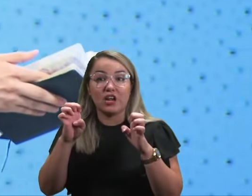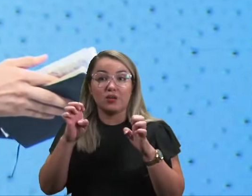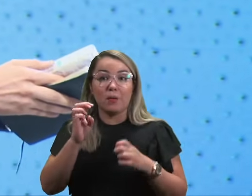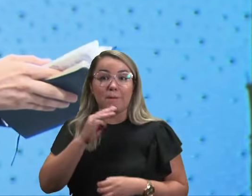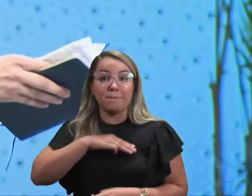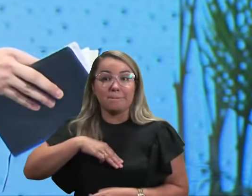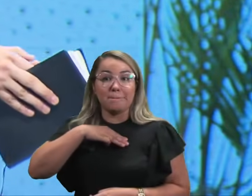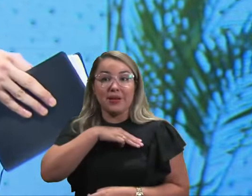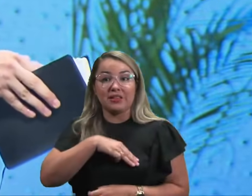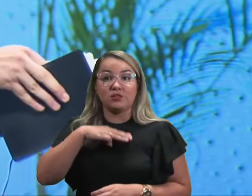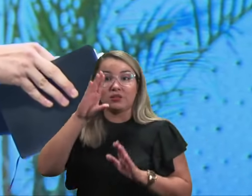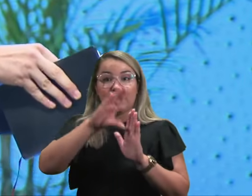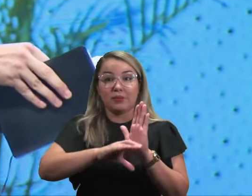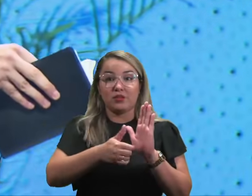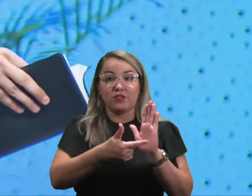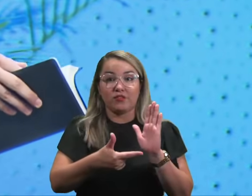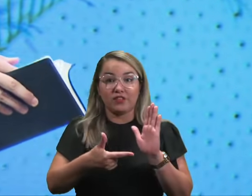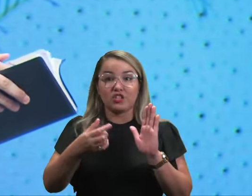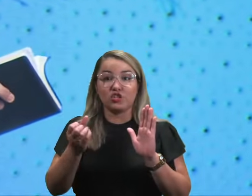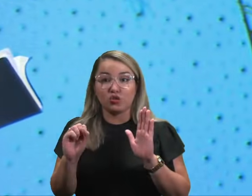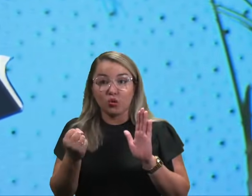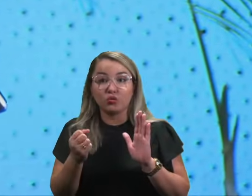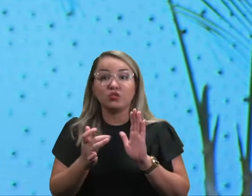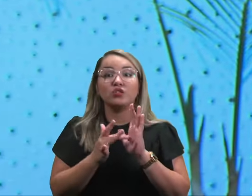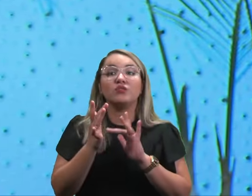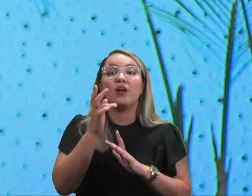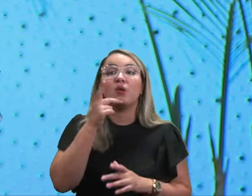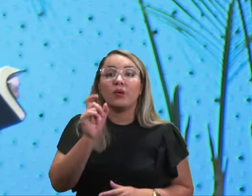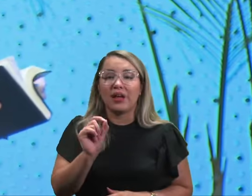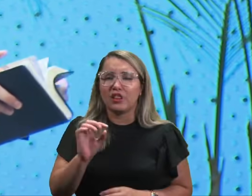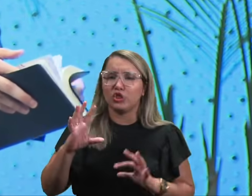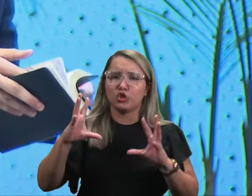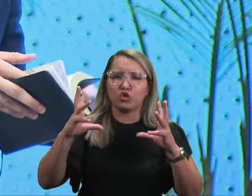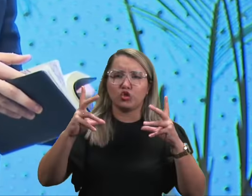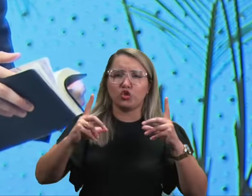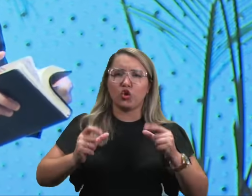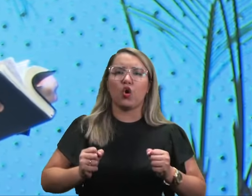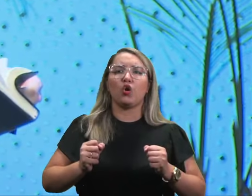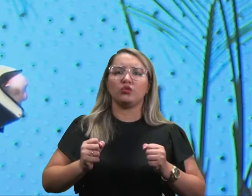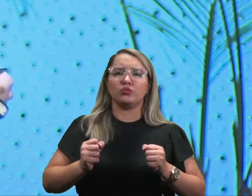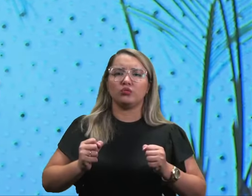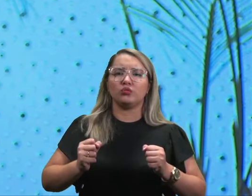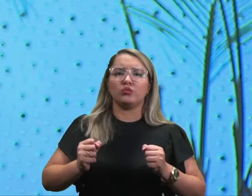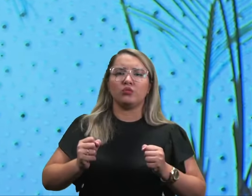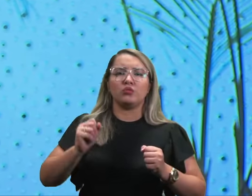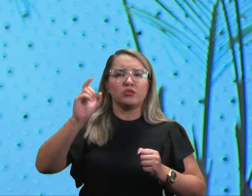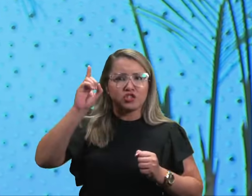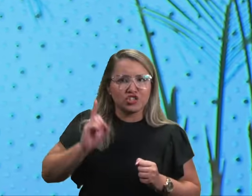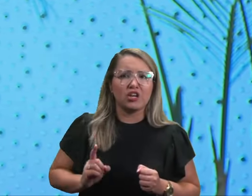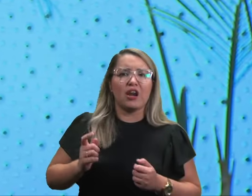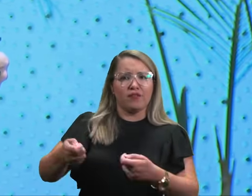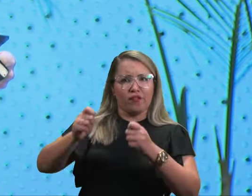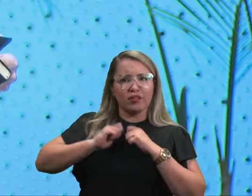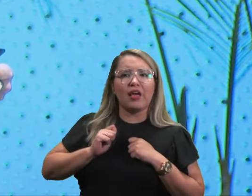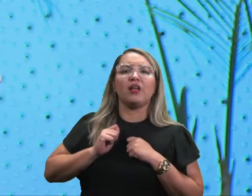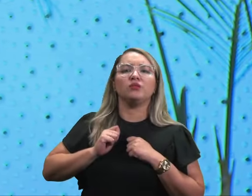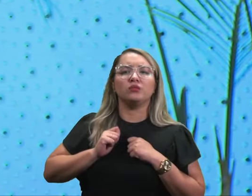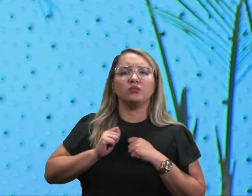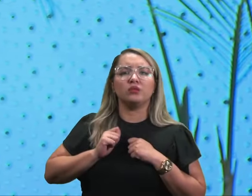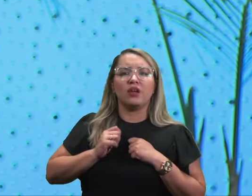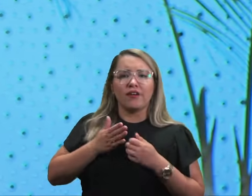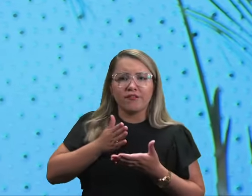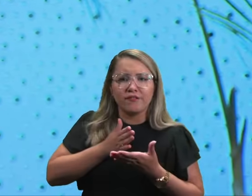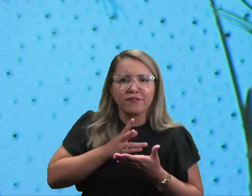capítulo 28, Jesus disse assim: toda autoridade me foi dada no céu e na terra, ide,